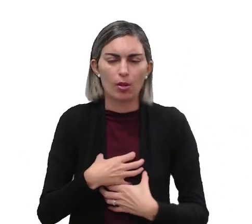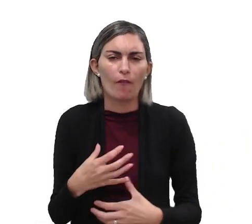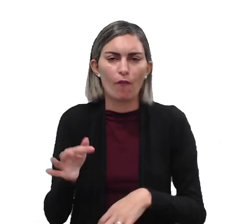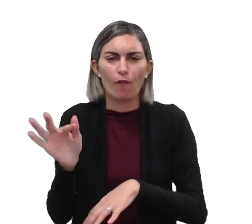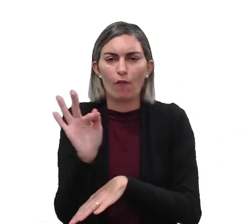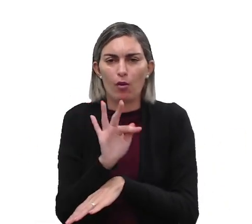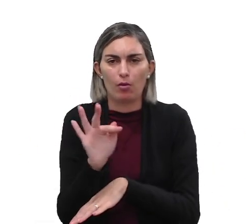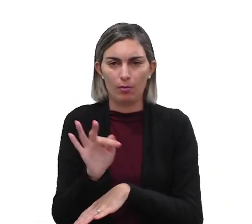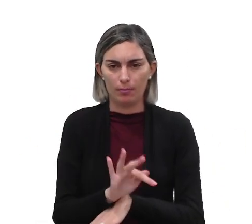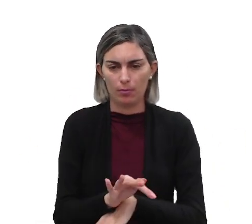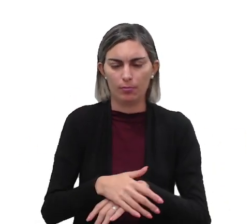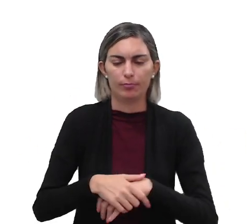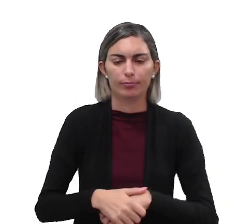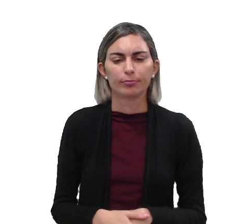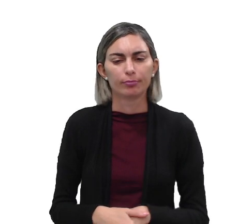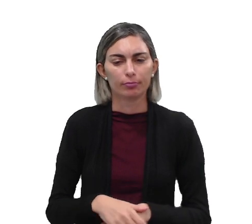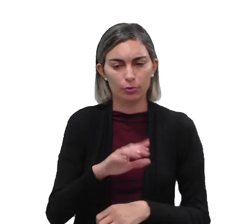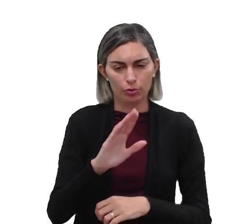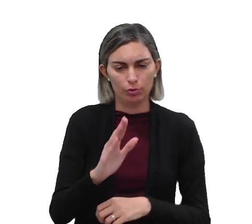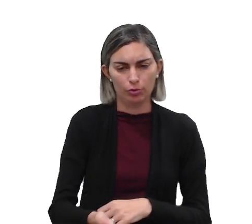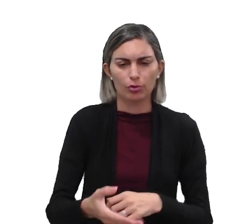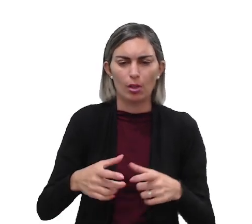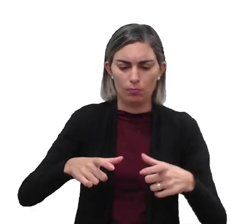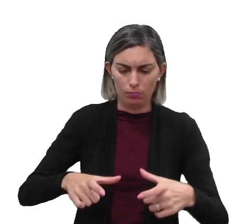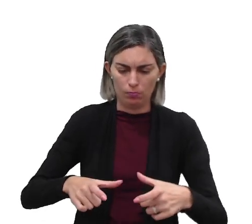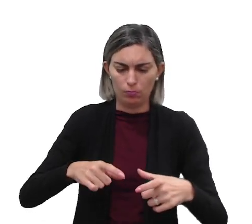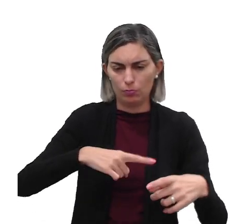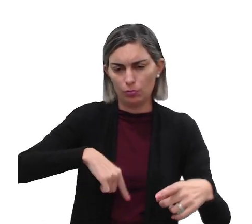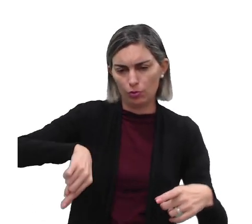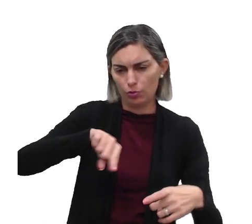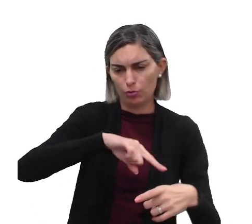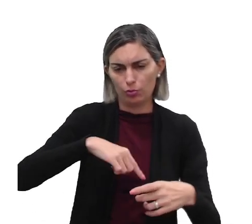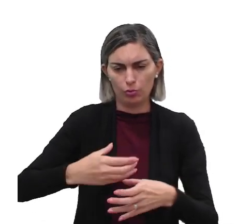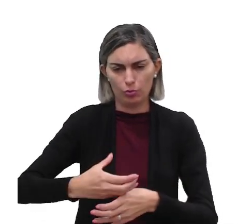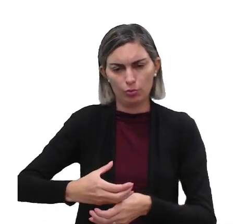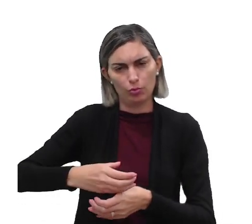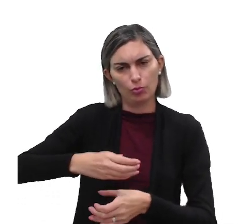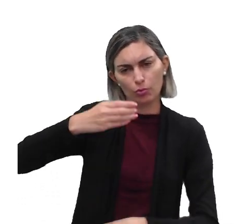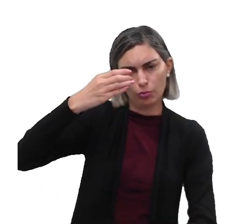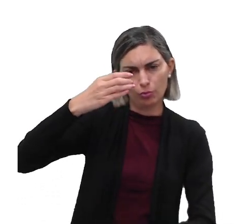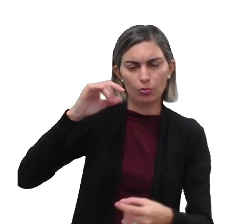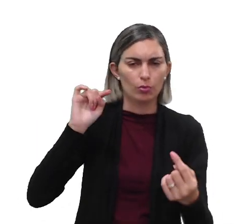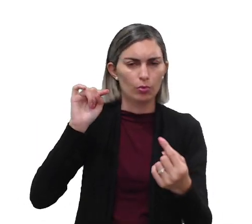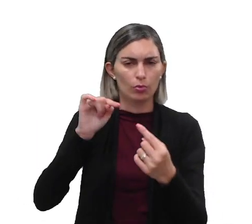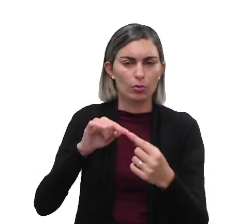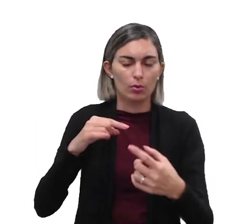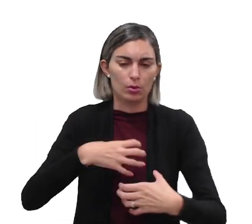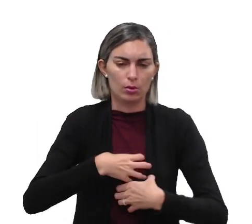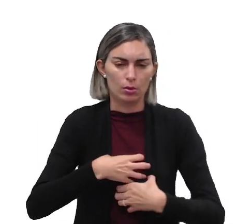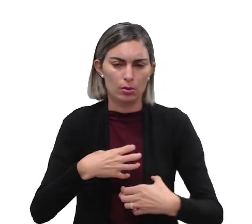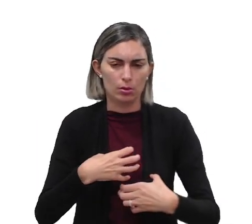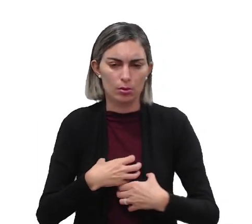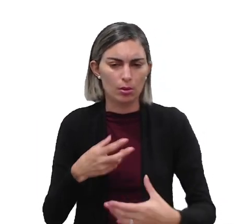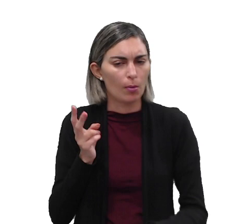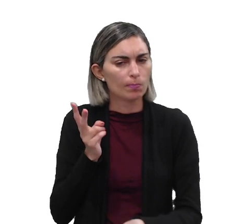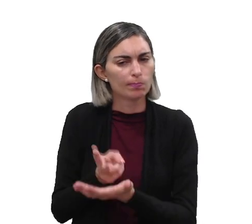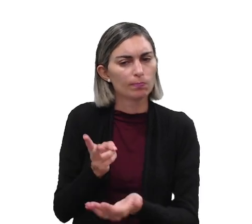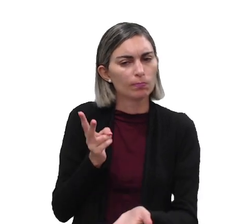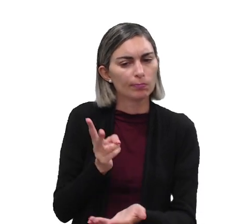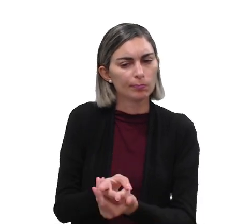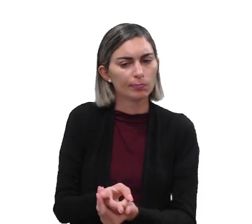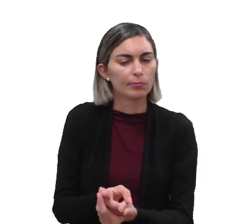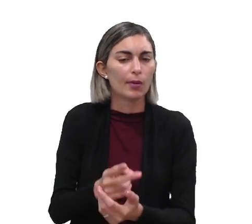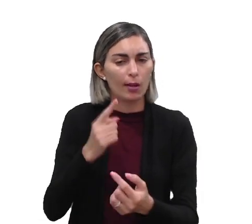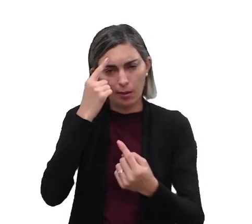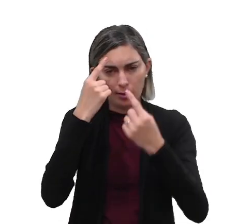formalidade. Já os círculos e as elipses, né, são ligadas à sensação de continuidade e